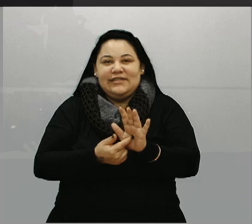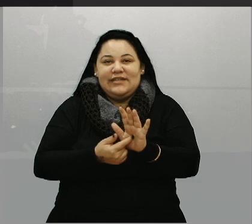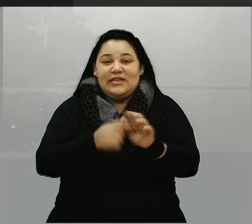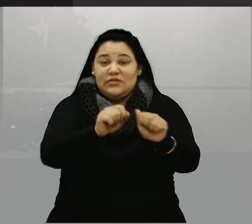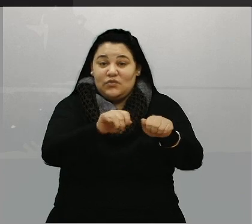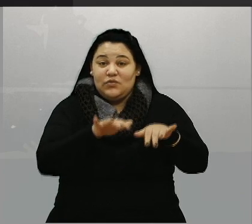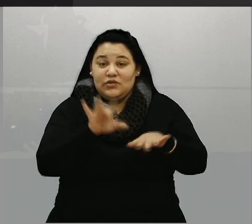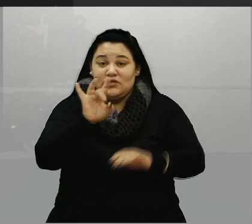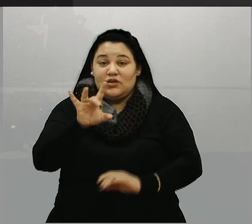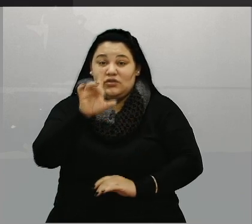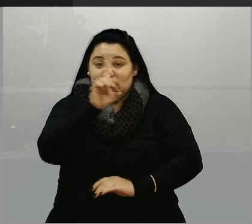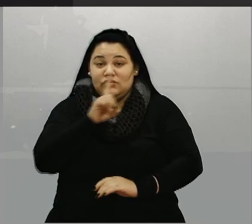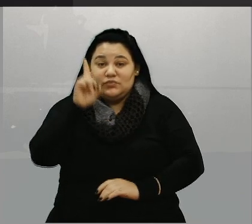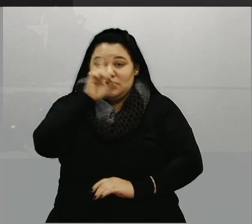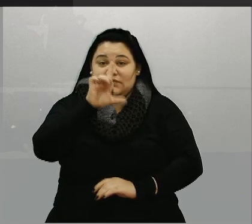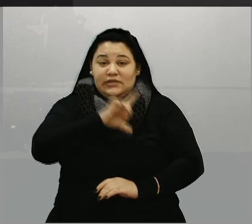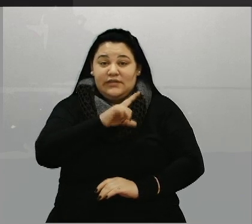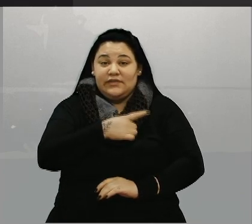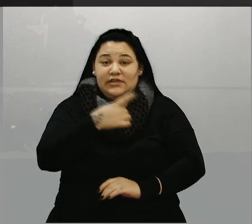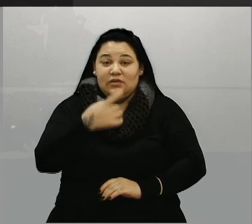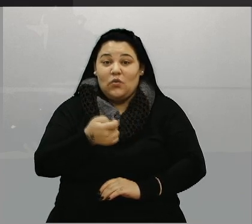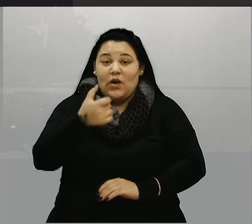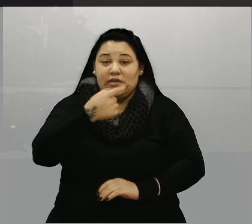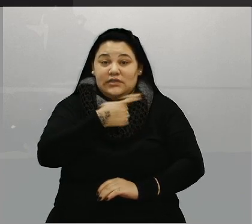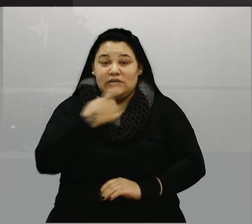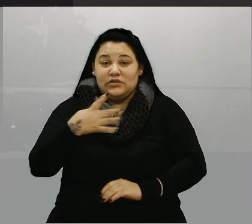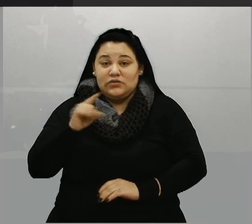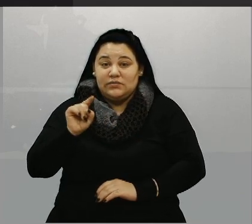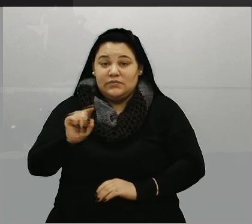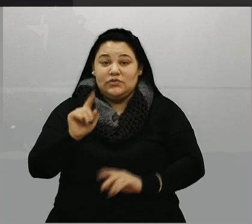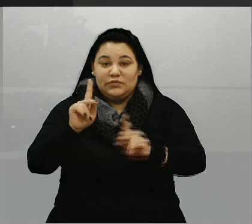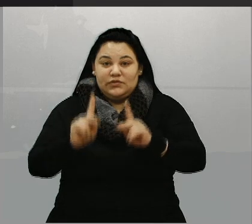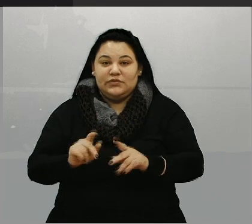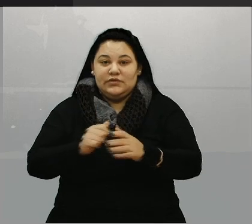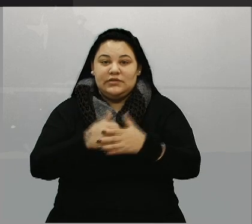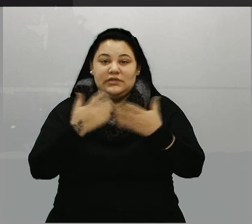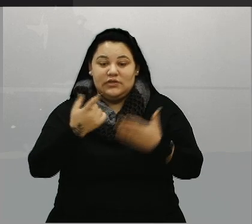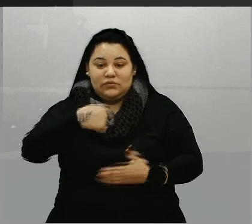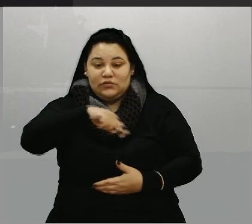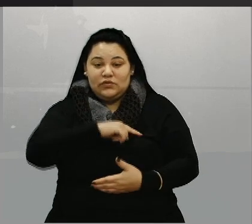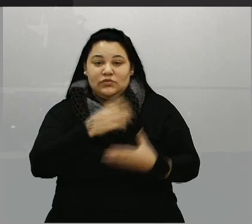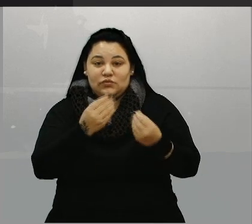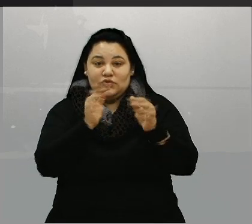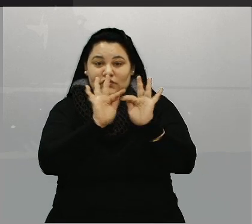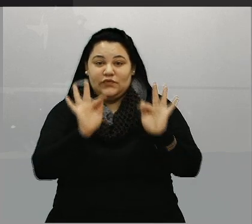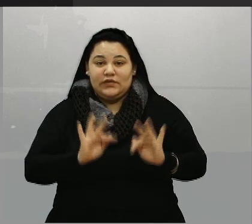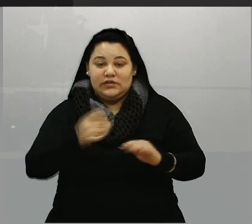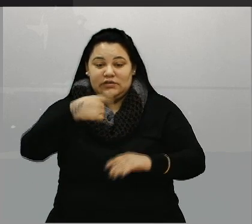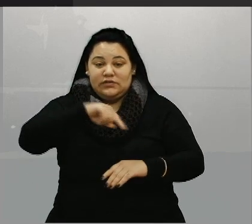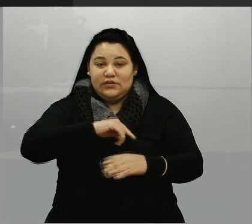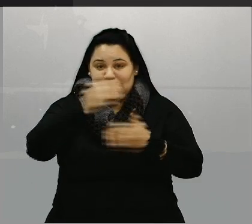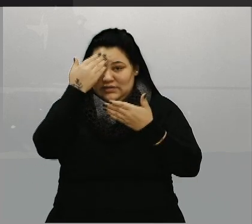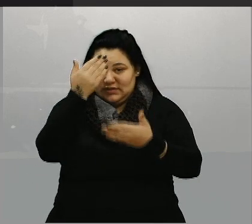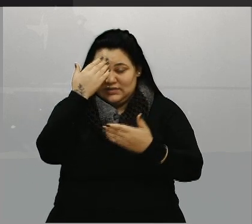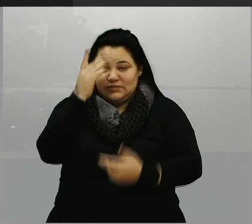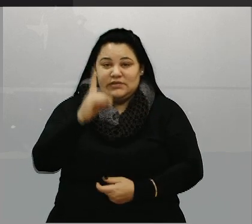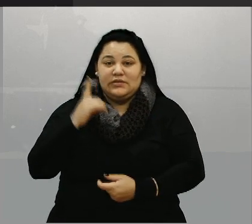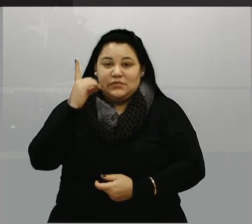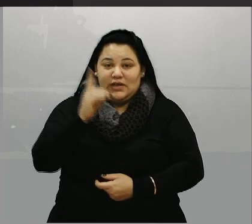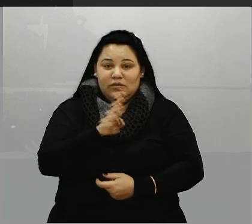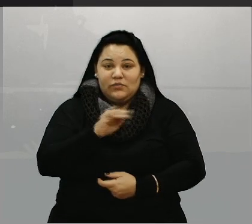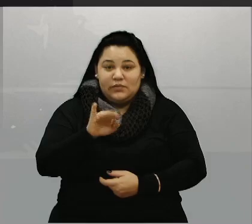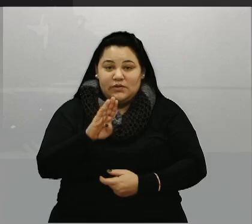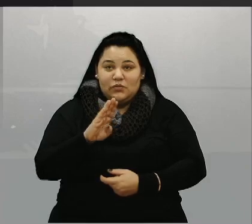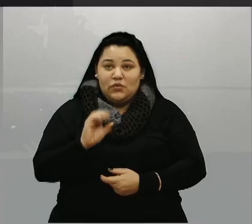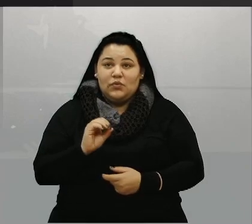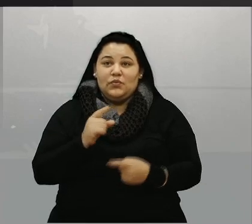domingo aí deu quase 14 mil pessoas. Então, a gente está muito feliz, agradecemos ao deputado Bibo Nunes por esse